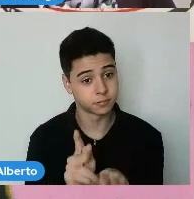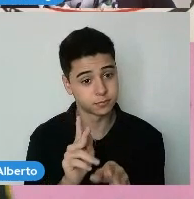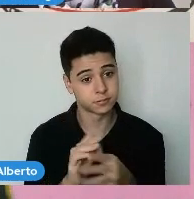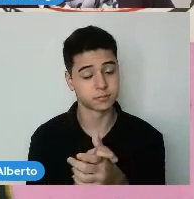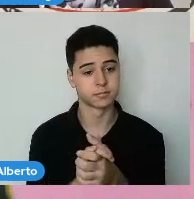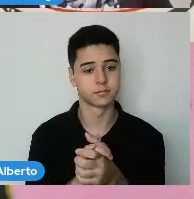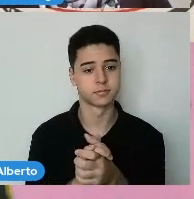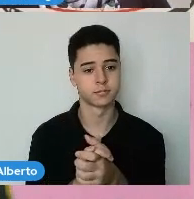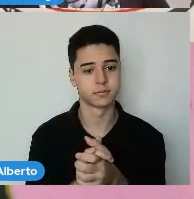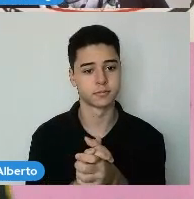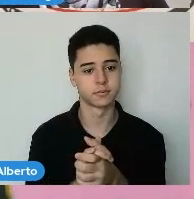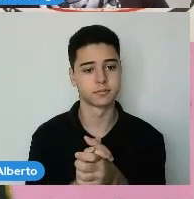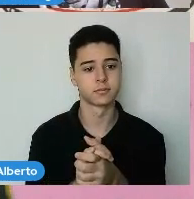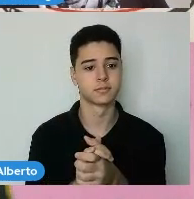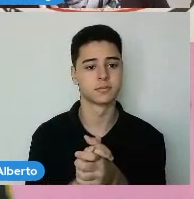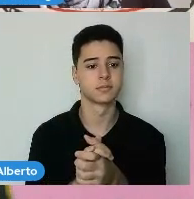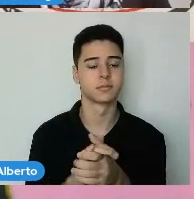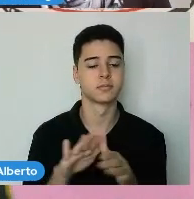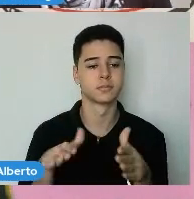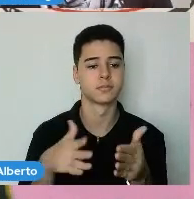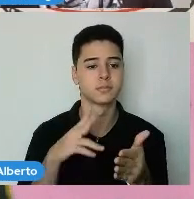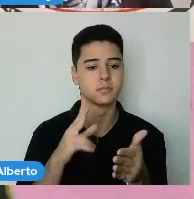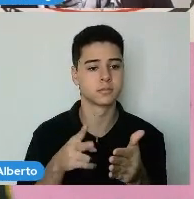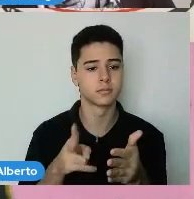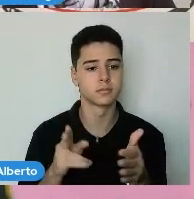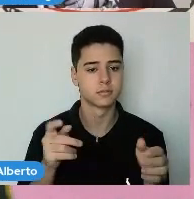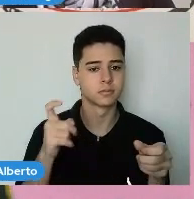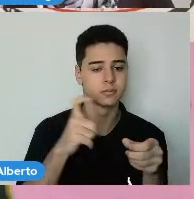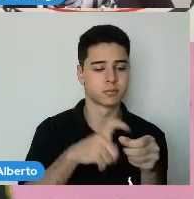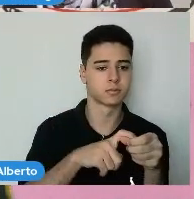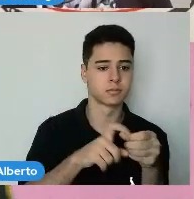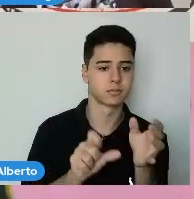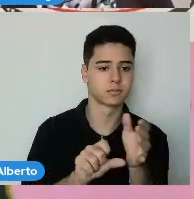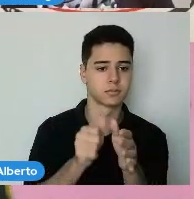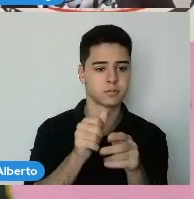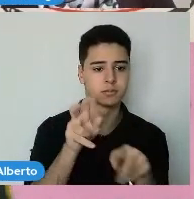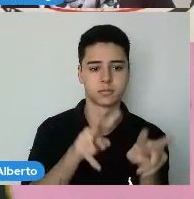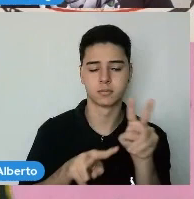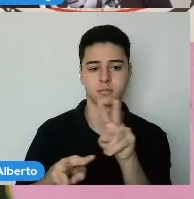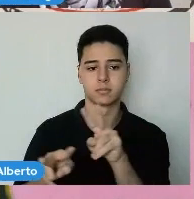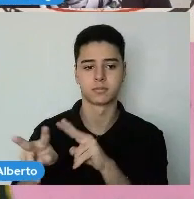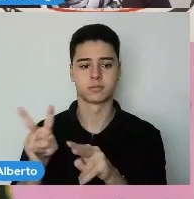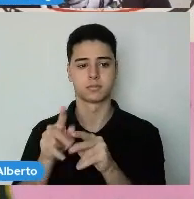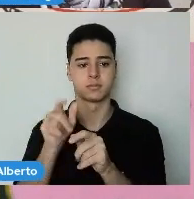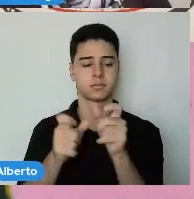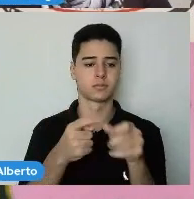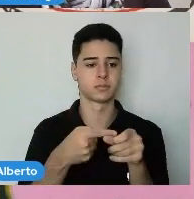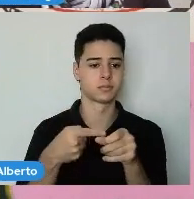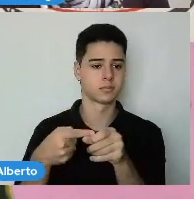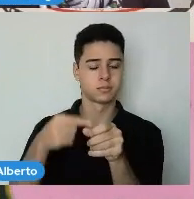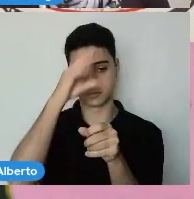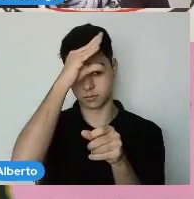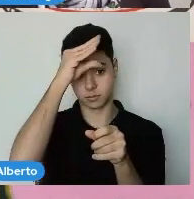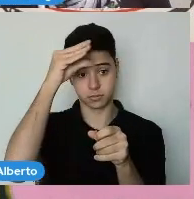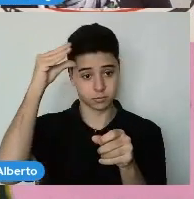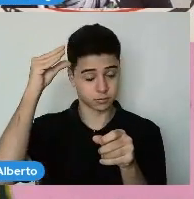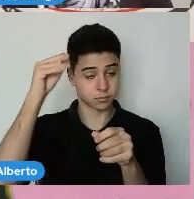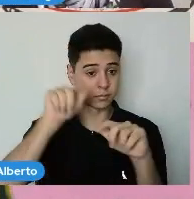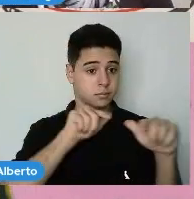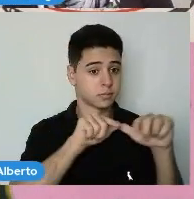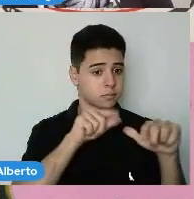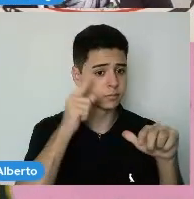da Pia, ela vai evocar principalmente paisagens urbanas da cidade do México. Ela trabalha principalmente